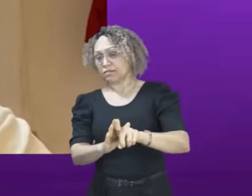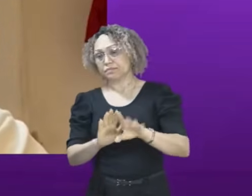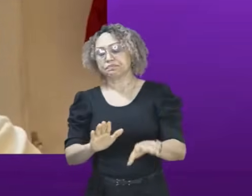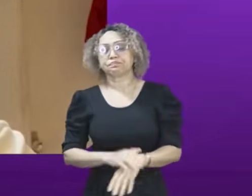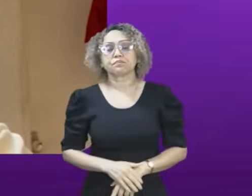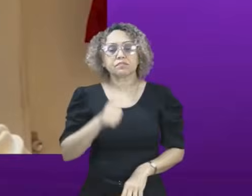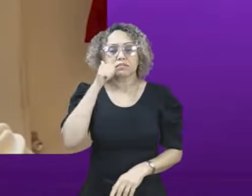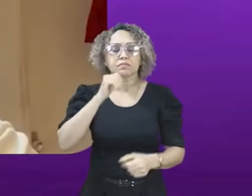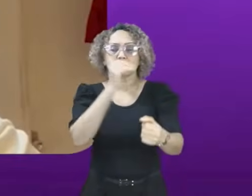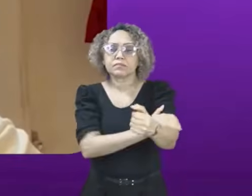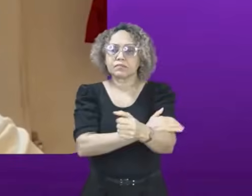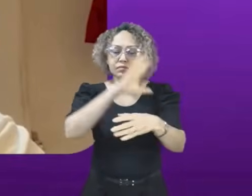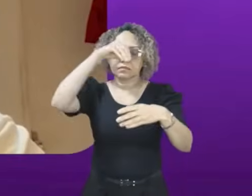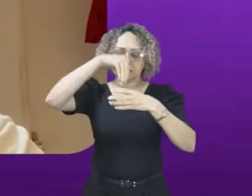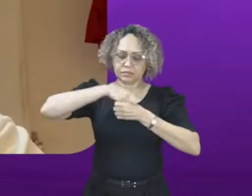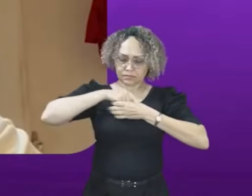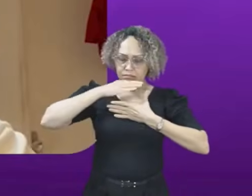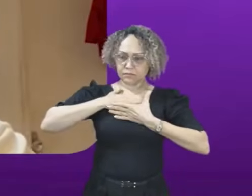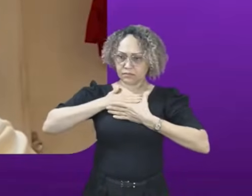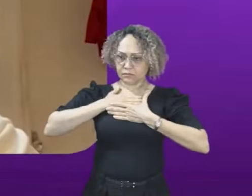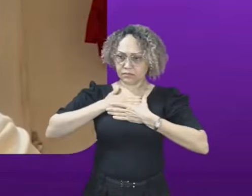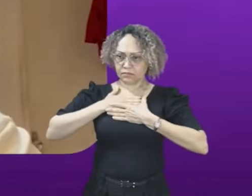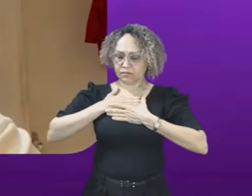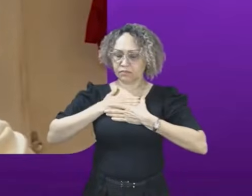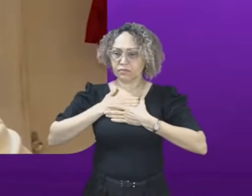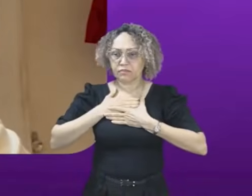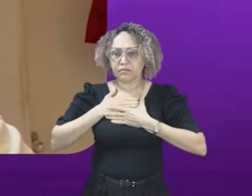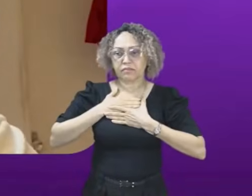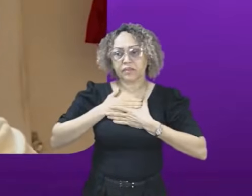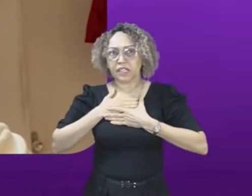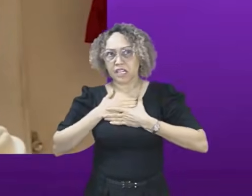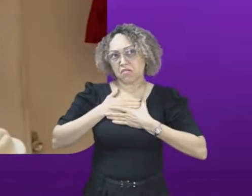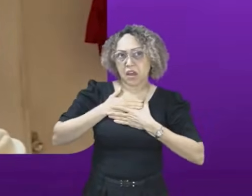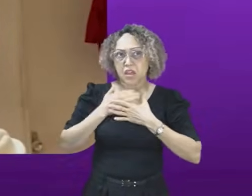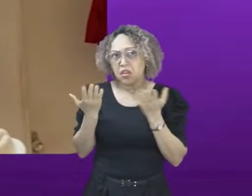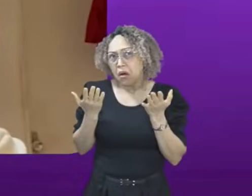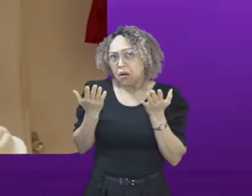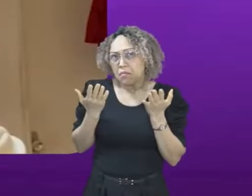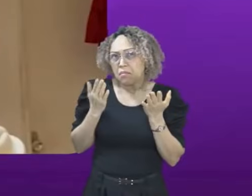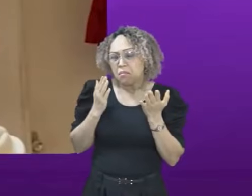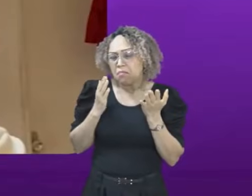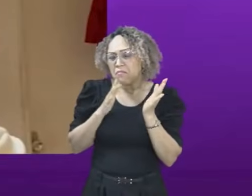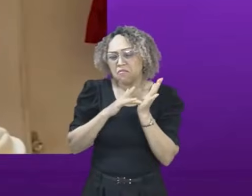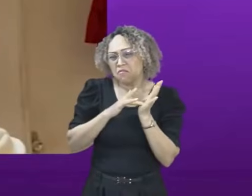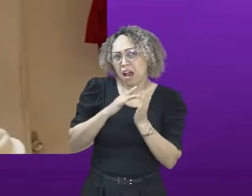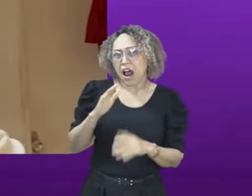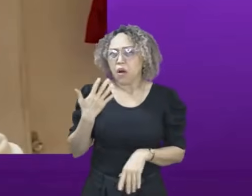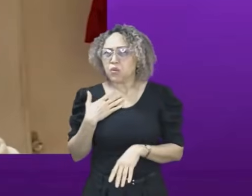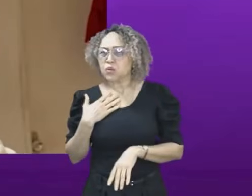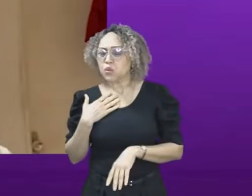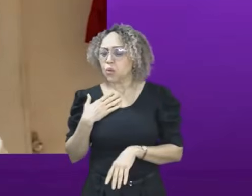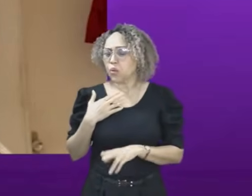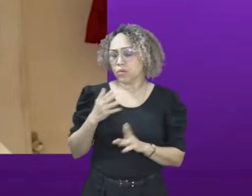de mim não é um feminismo de gabinete, né, como a gente chama.